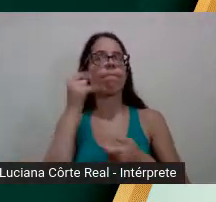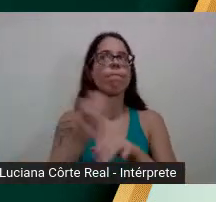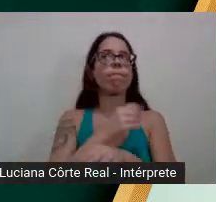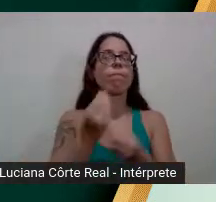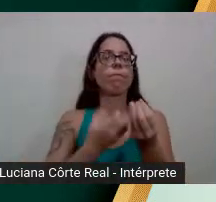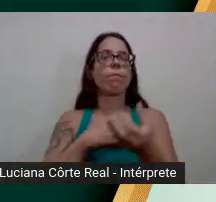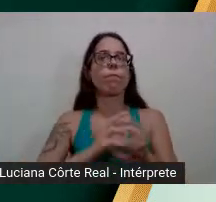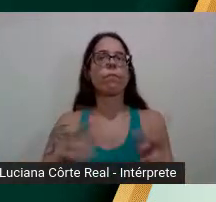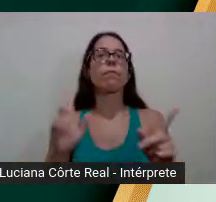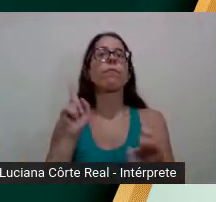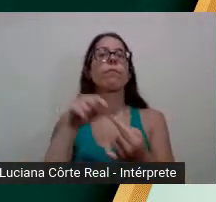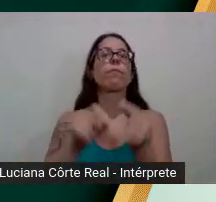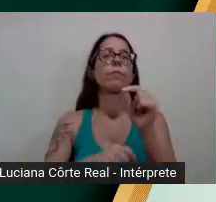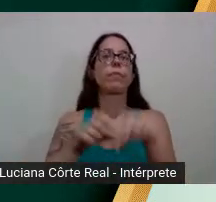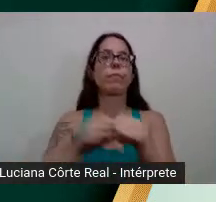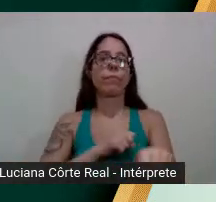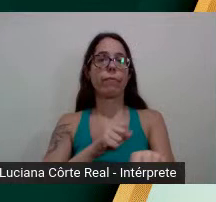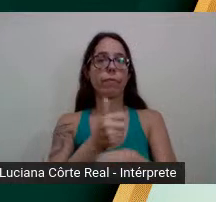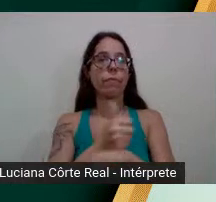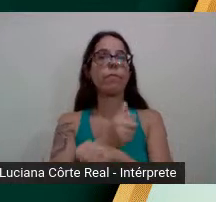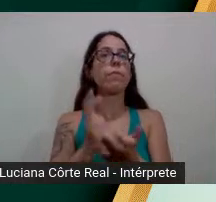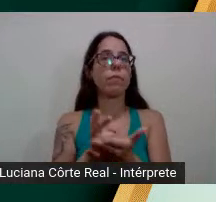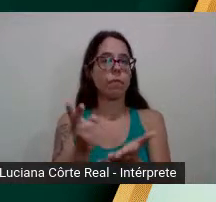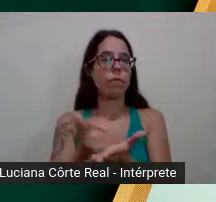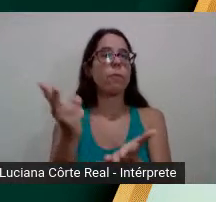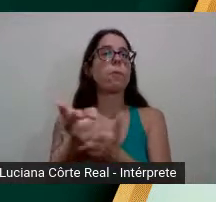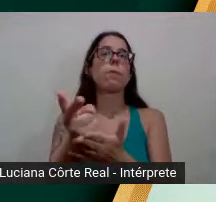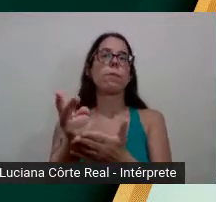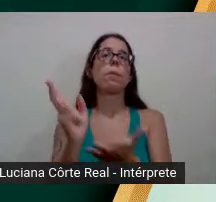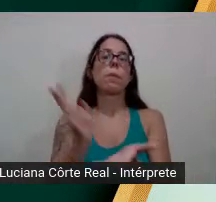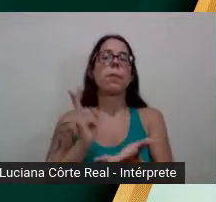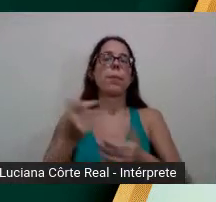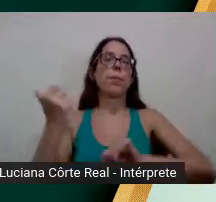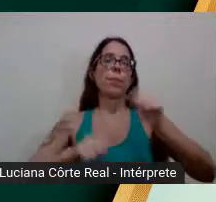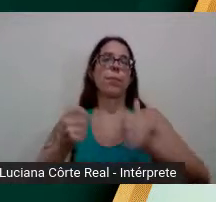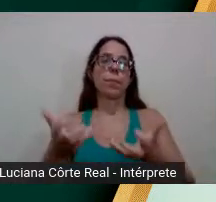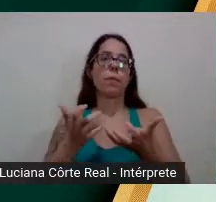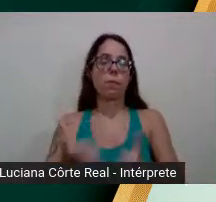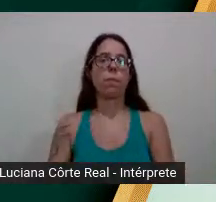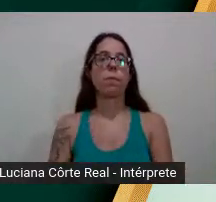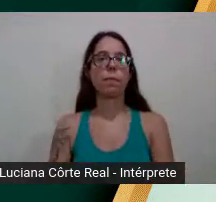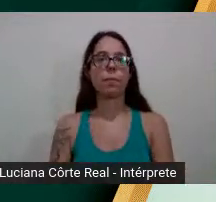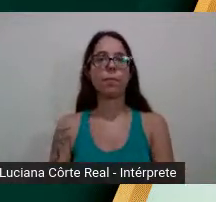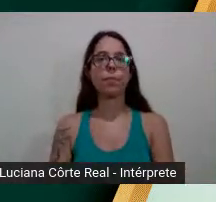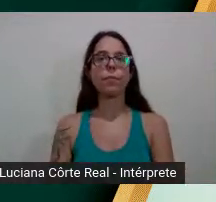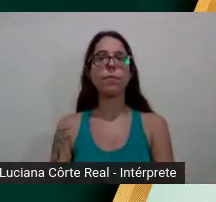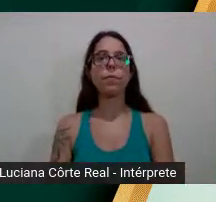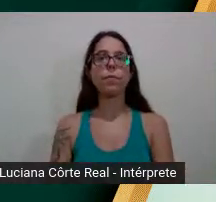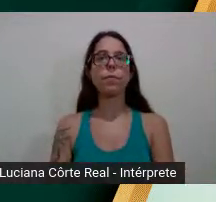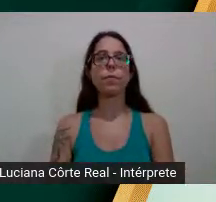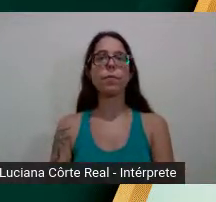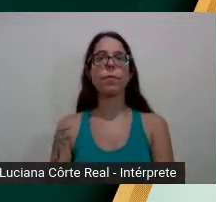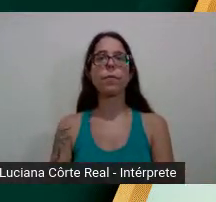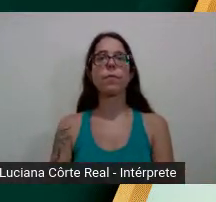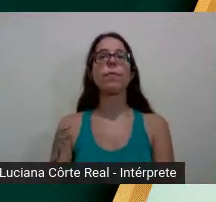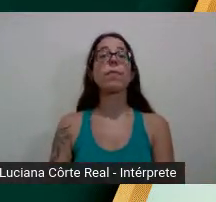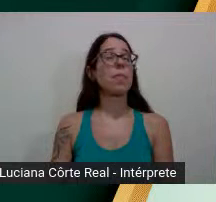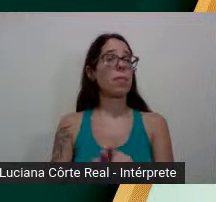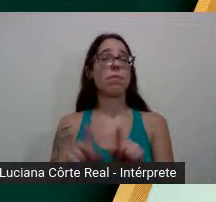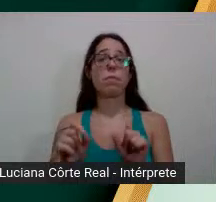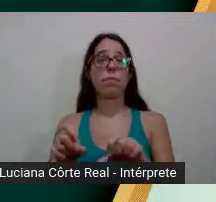formação profissional pudesse ter seguimento com a qualidade desejada. Até as colações de grau tiveram que